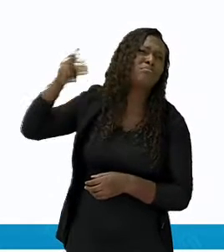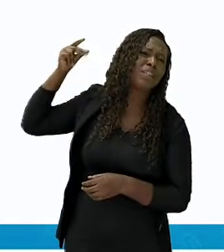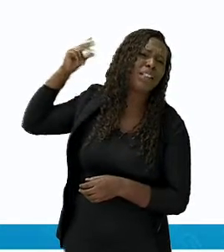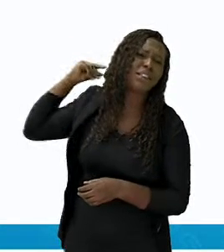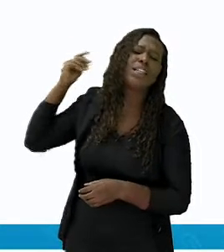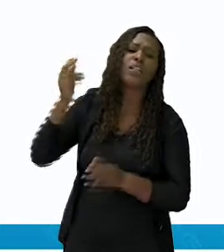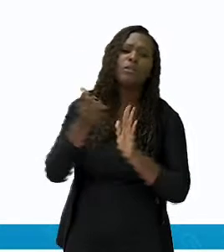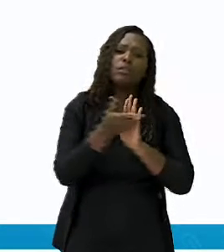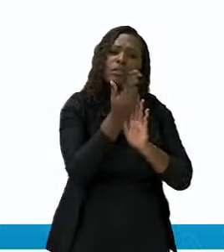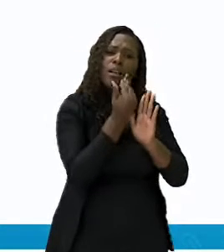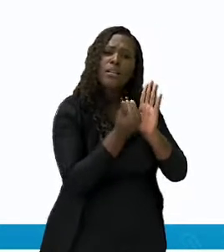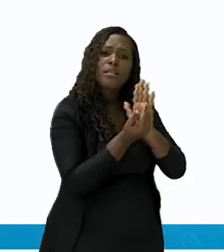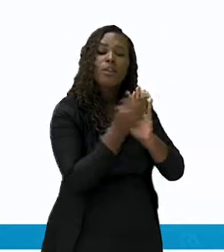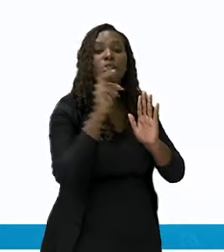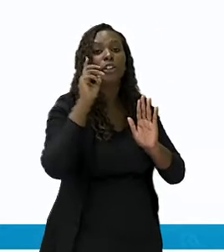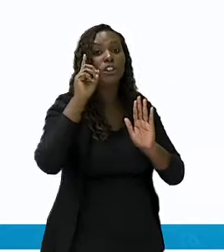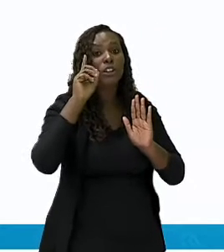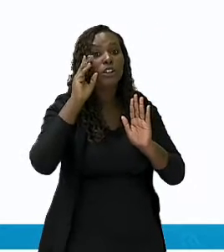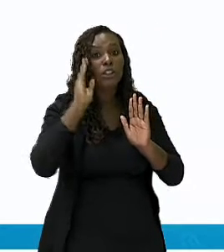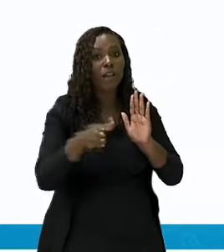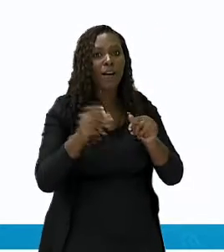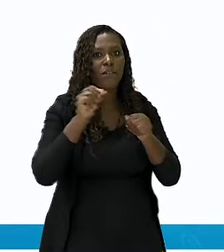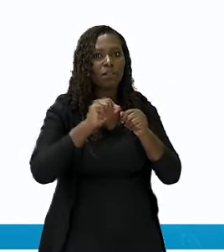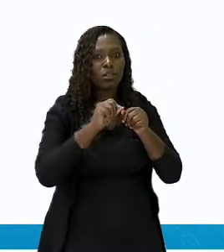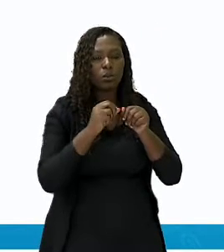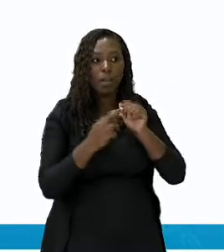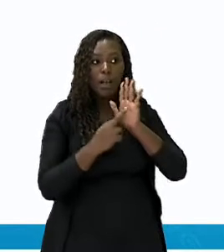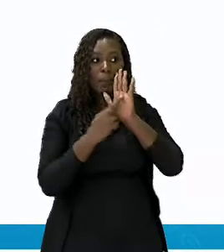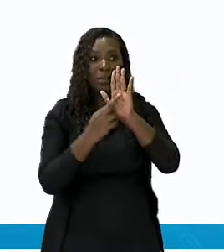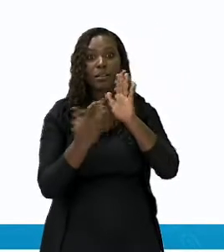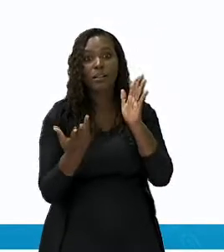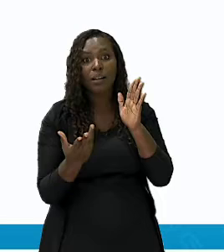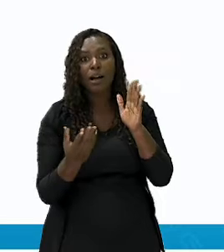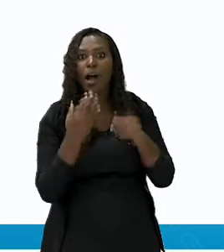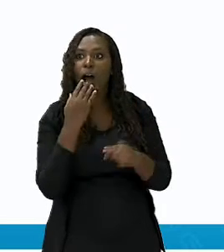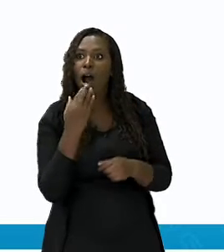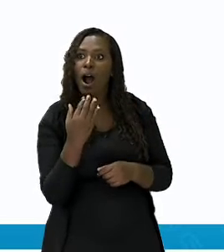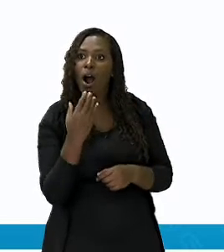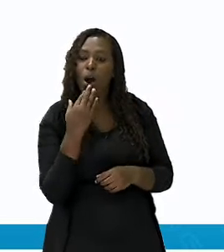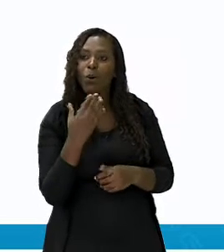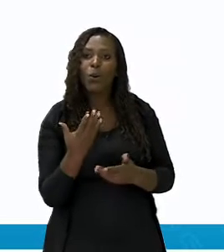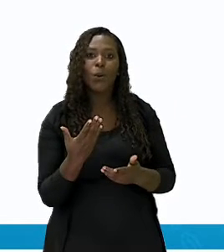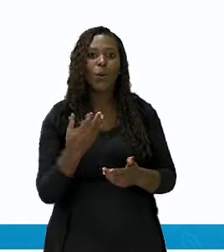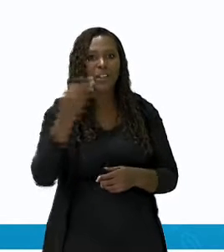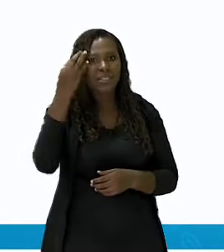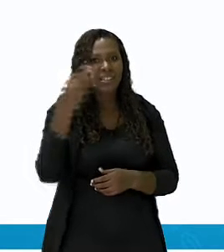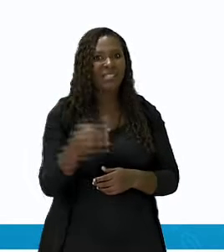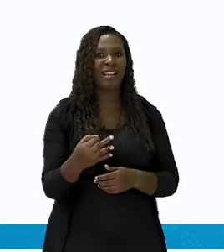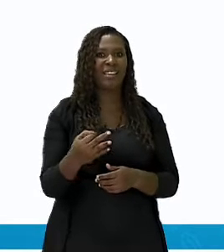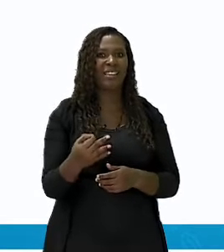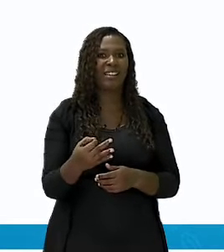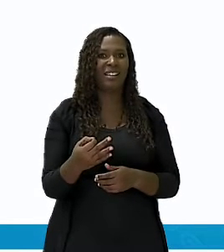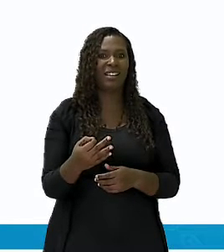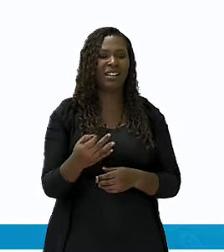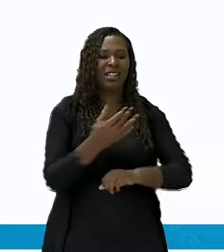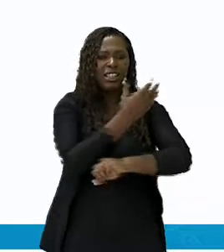procuravam representar, vamos supor, os animais, ou assim, as cores como elas eram na